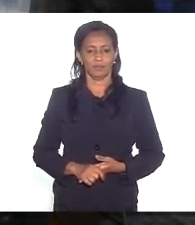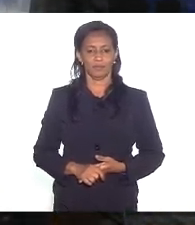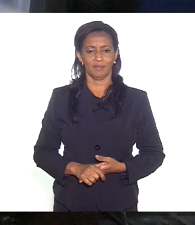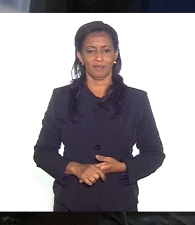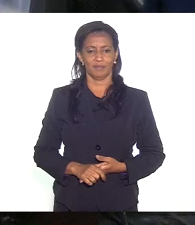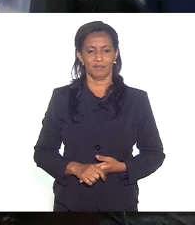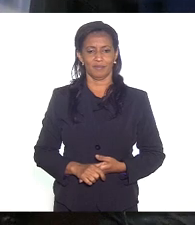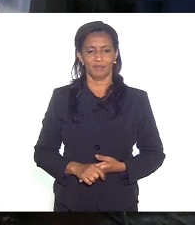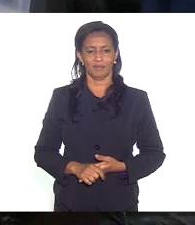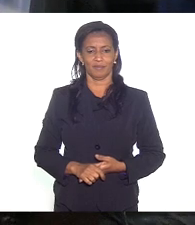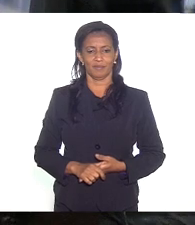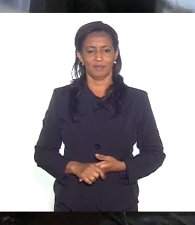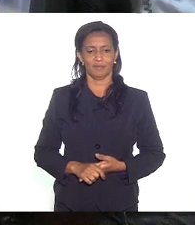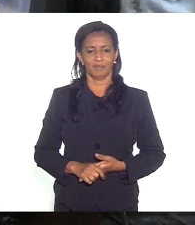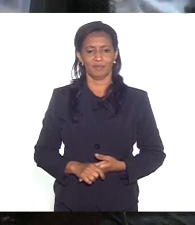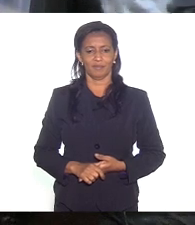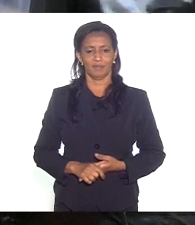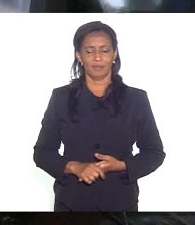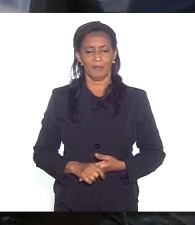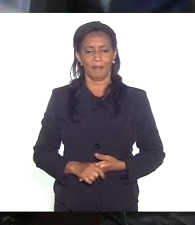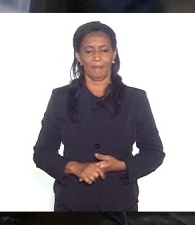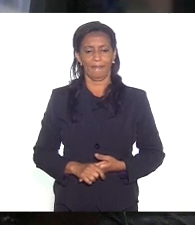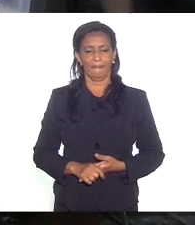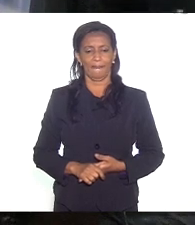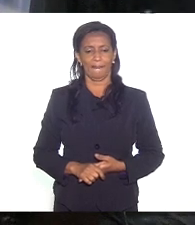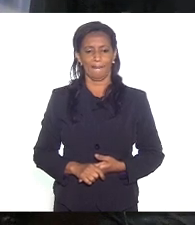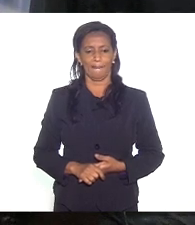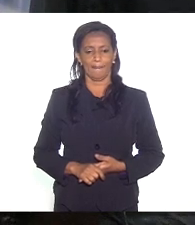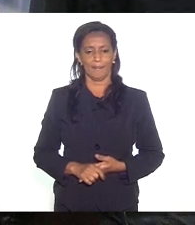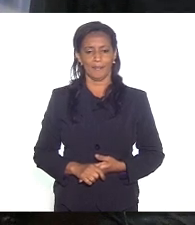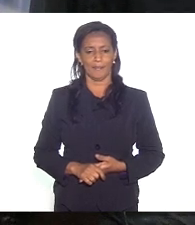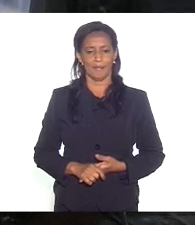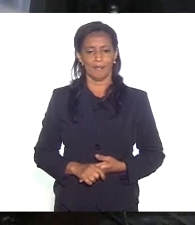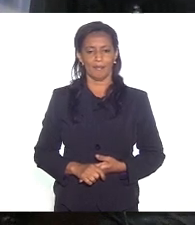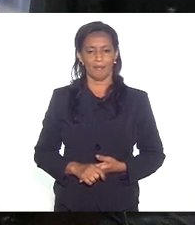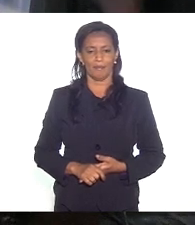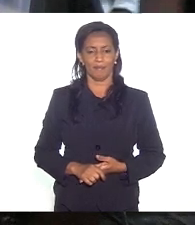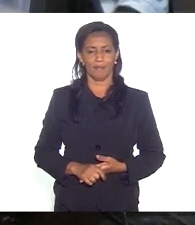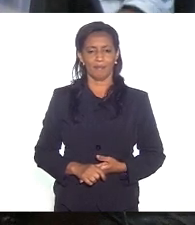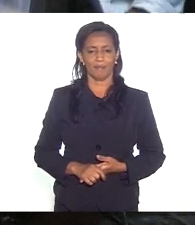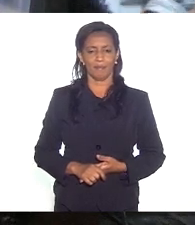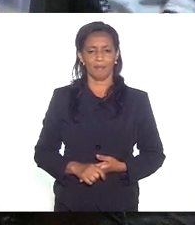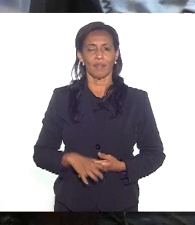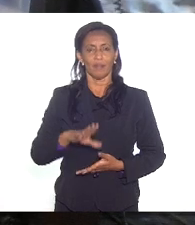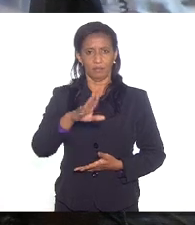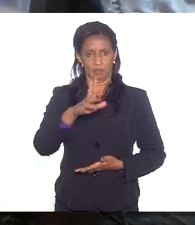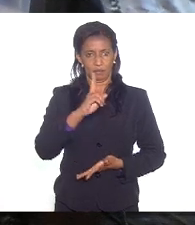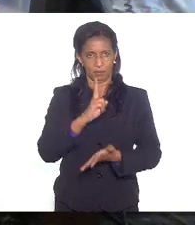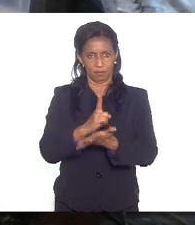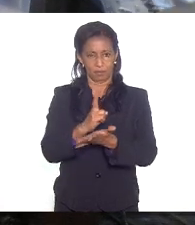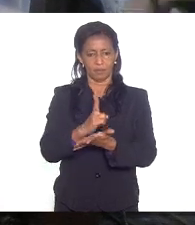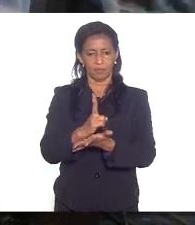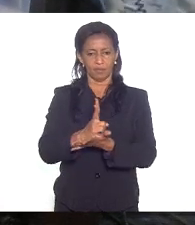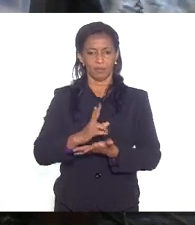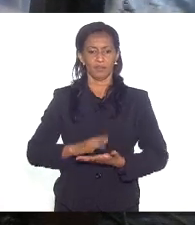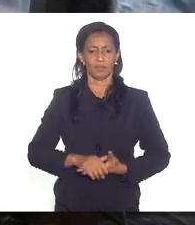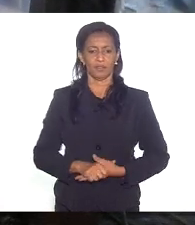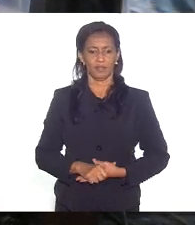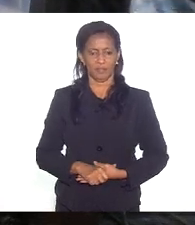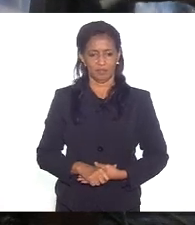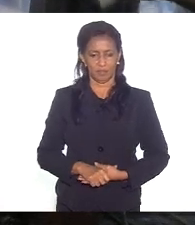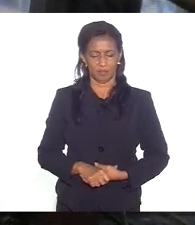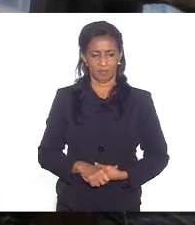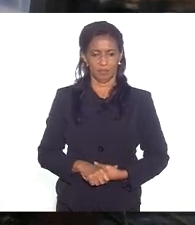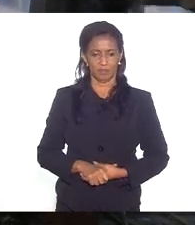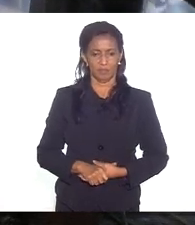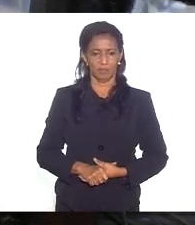Ah tá mas você não tem a data aí não tem graça bom então vai com o deputado Chico você voltar